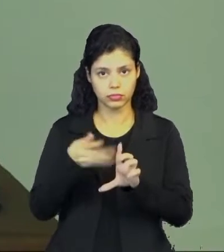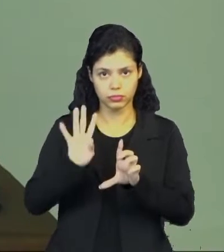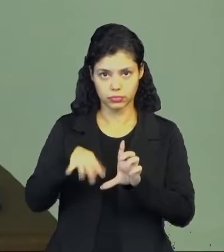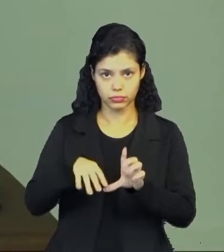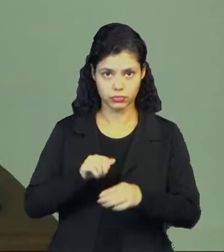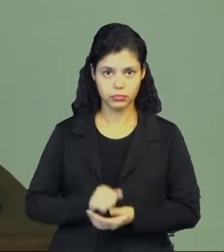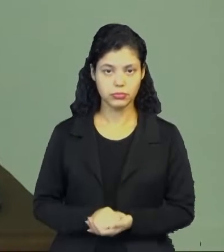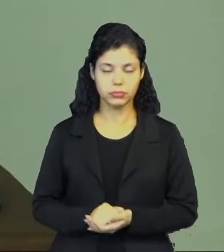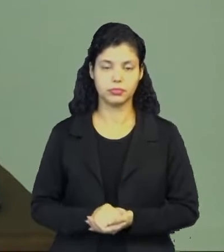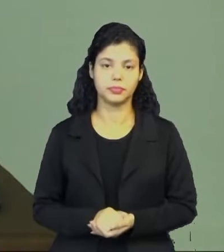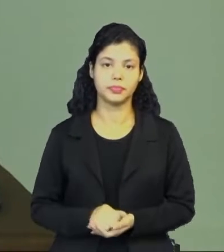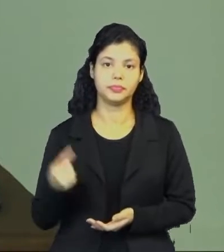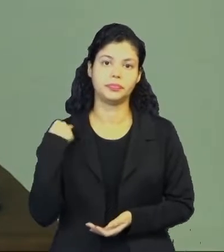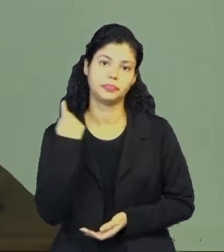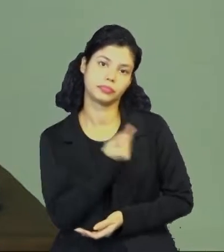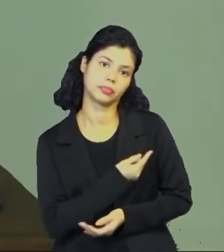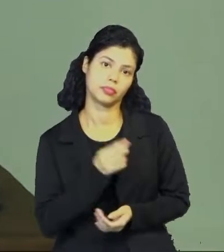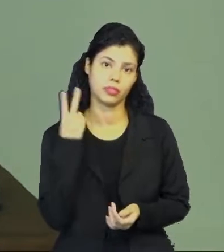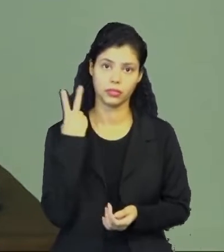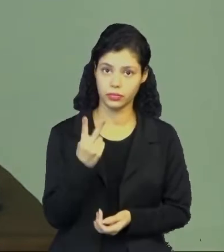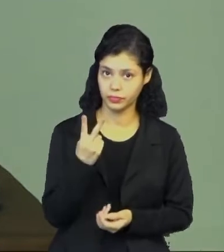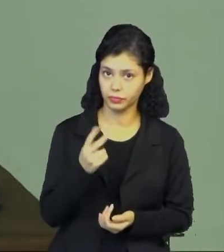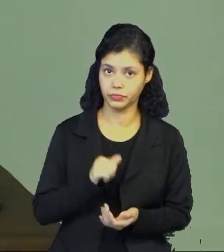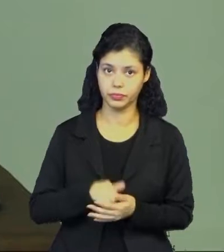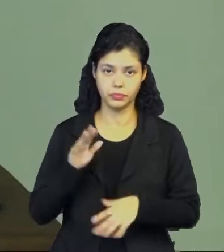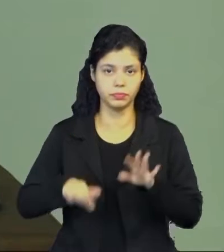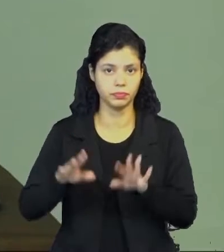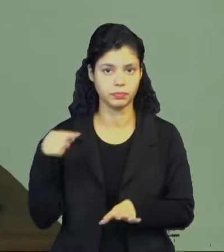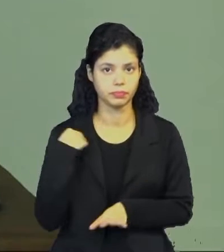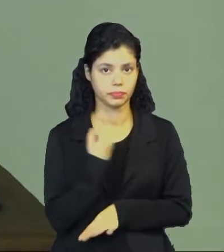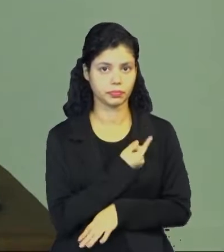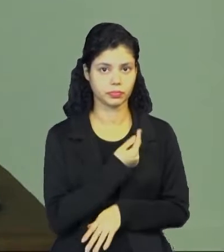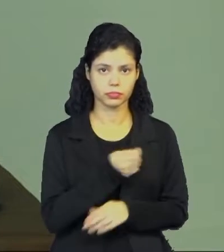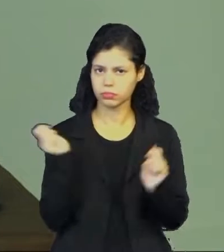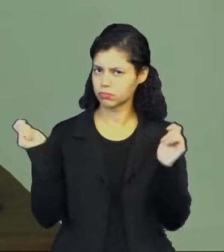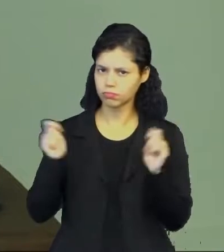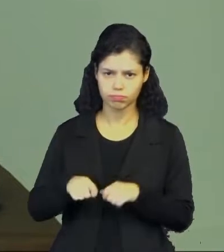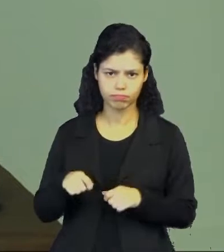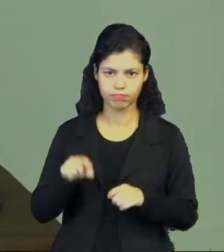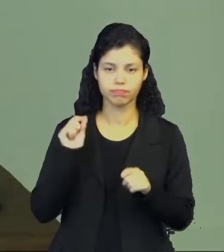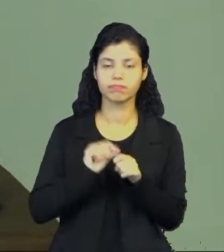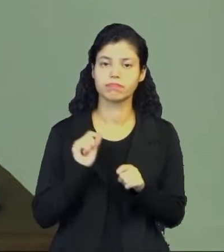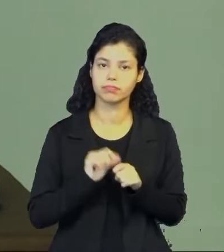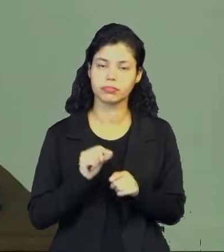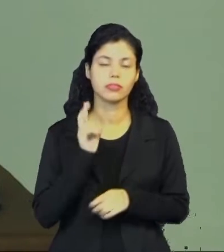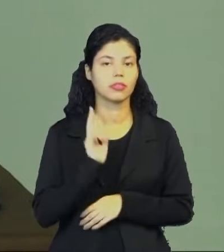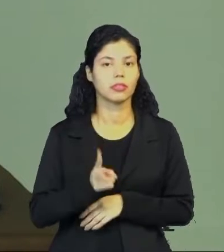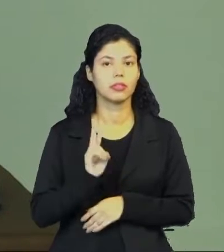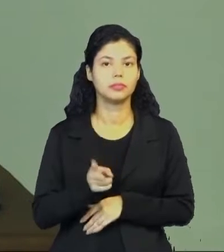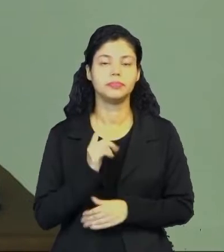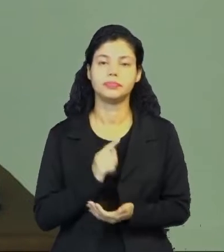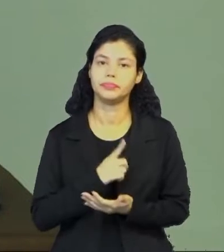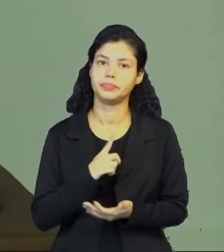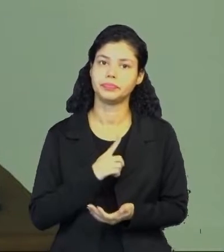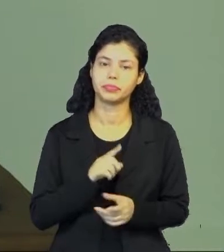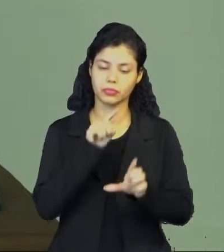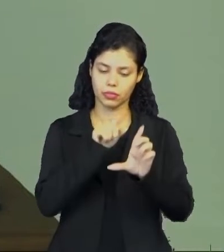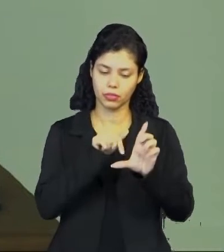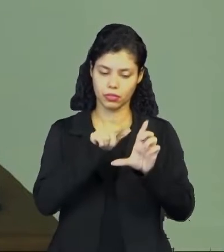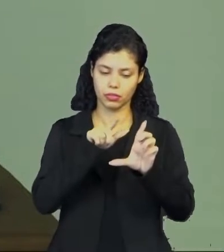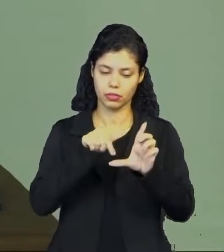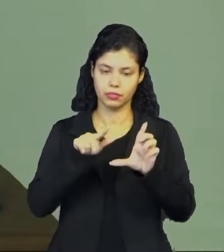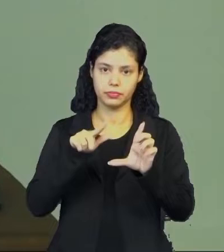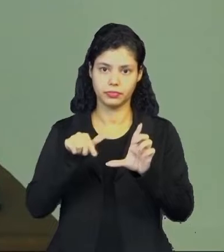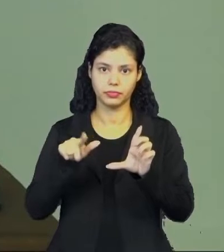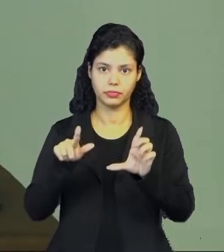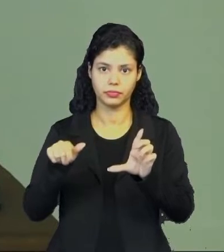tabelas. E a gente, essa dupla entrada, muitas vezes não é possível ser realizada, mesmo tendo um gráfico de barras. A gente